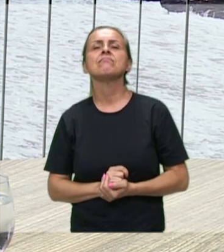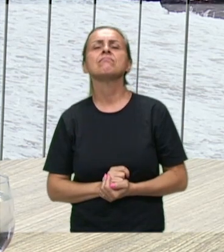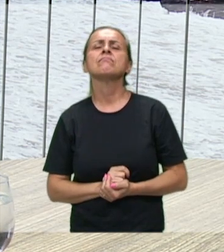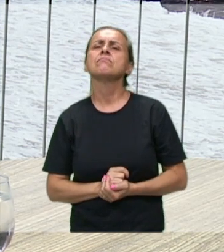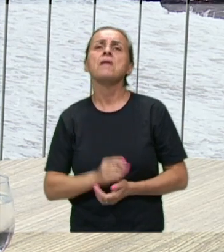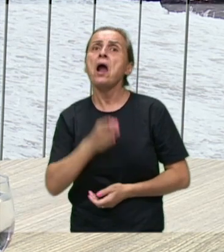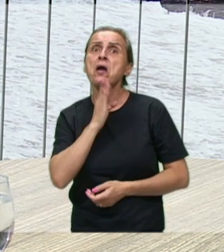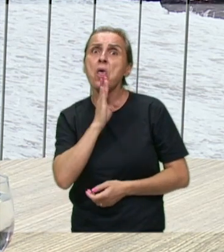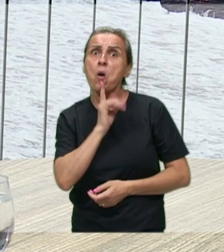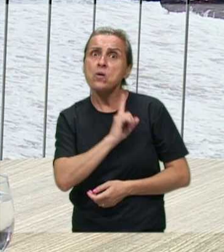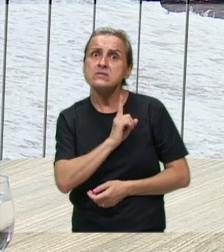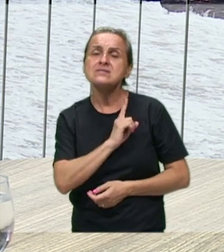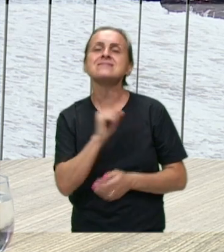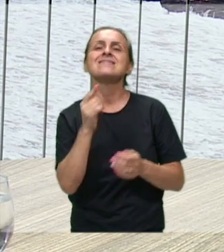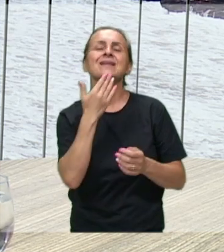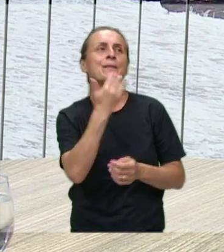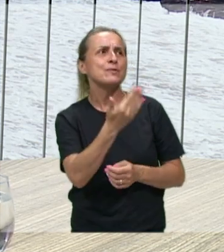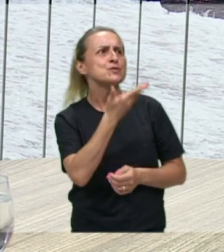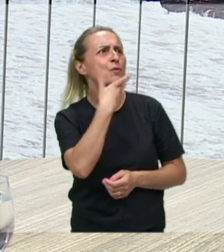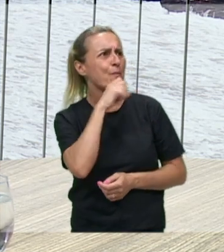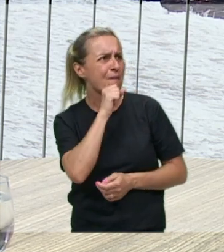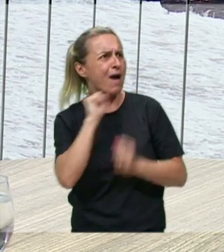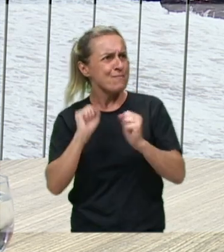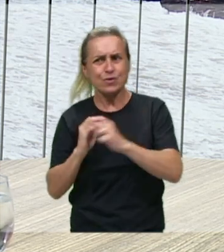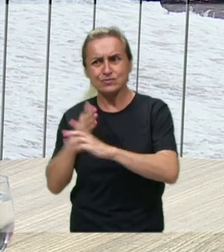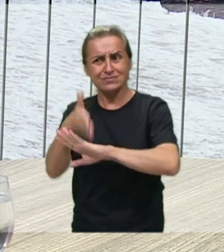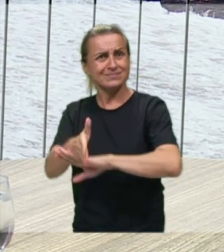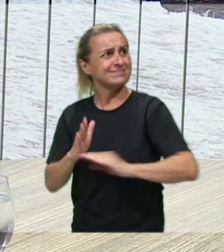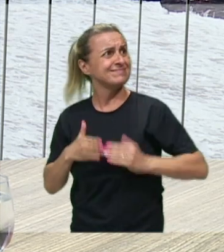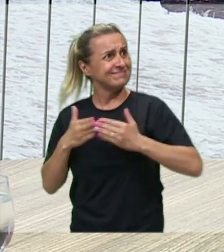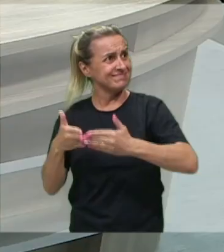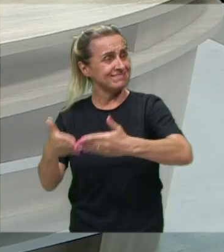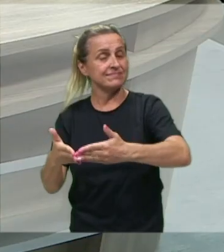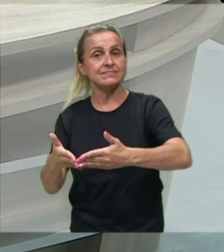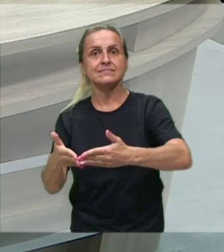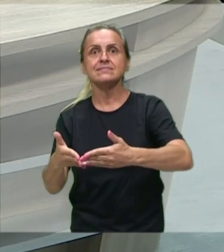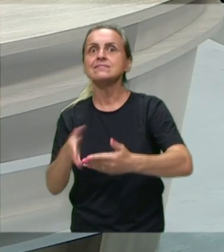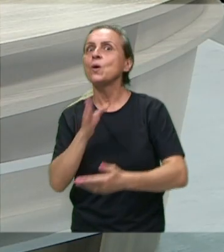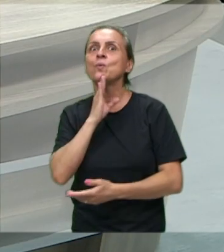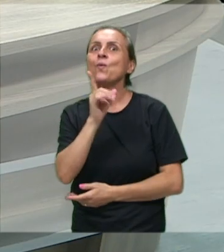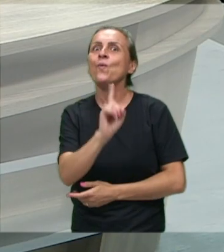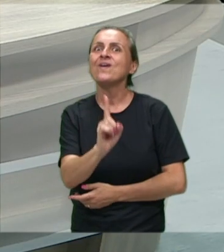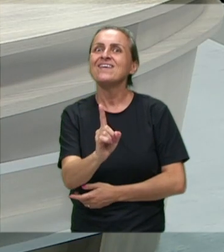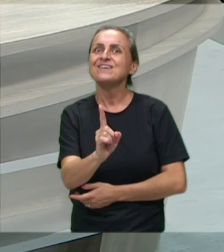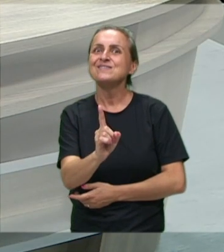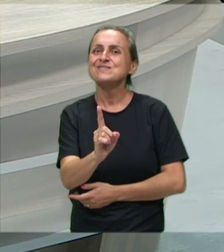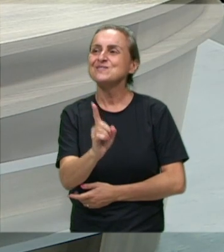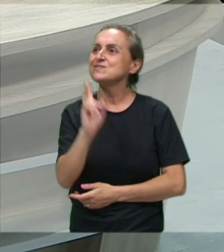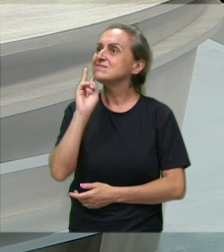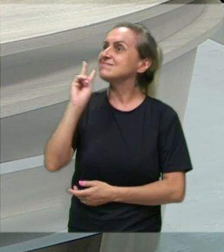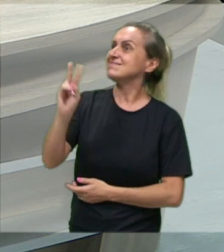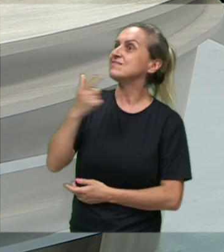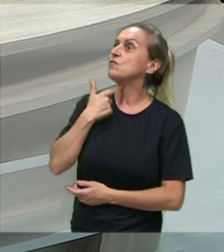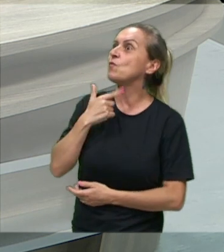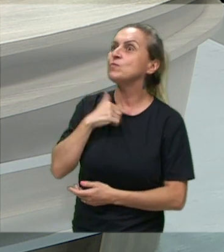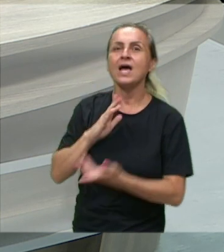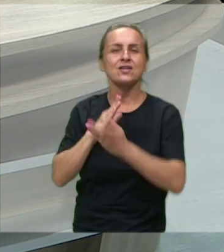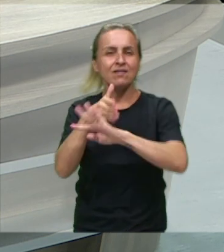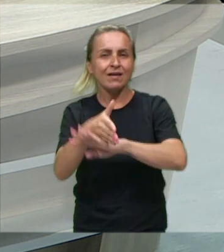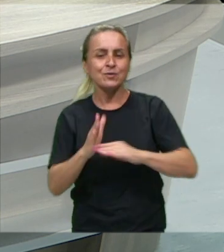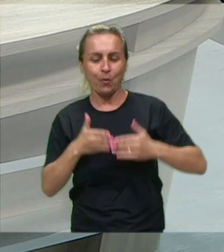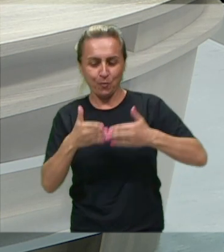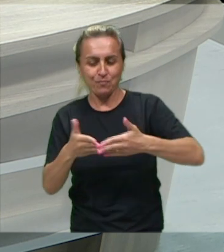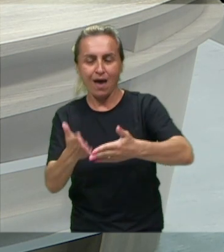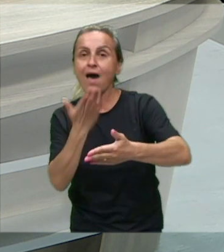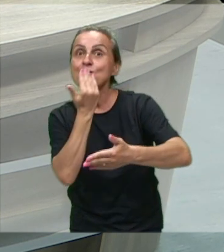conhecia, pai, pode entrar no barco? Não conheço o barco, então você viu a diferença? Então ele entrou no barco, aí comeu um biscoitinho